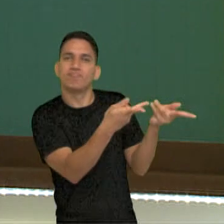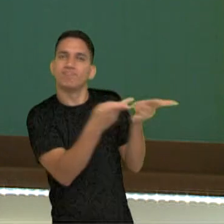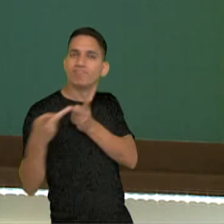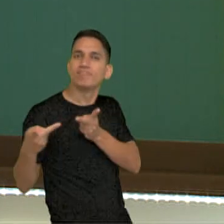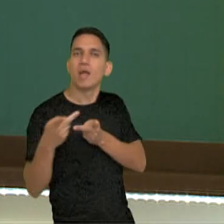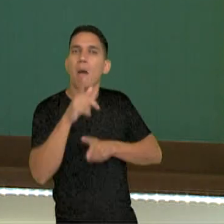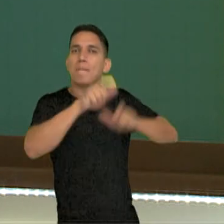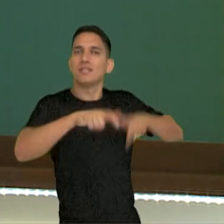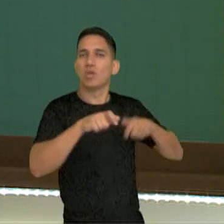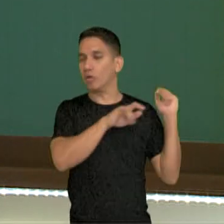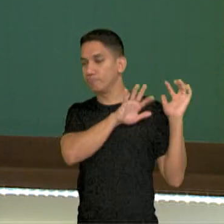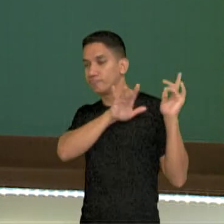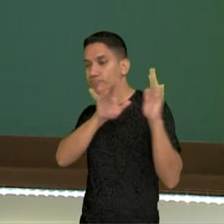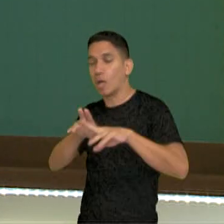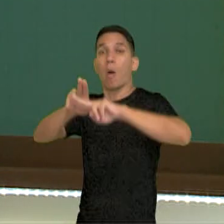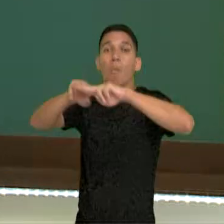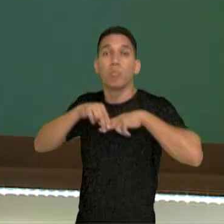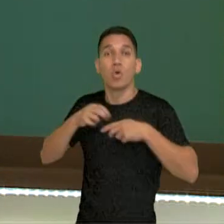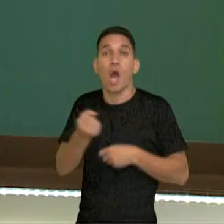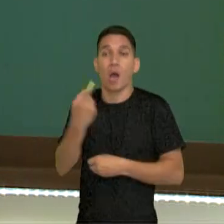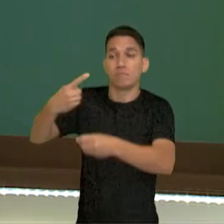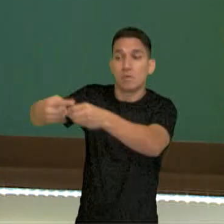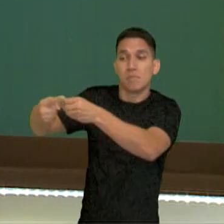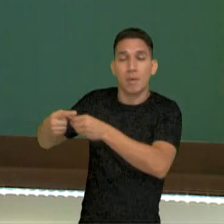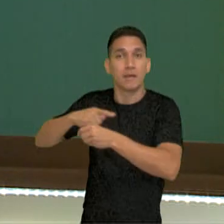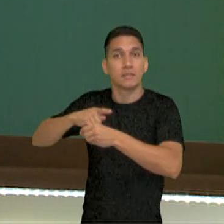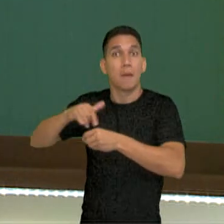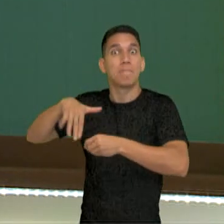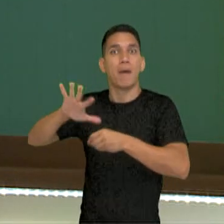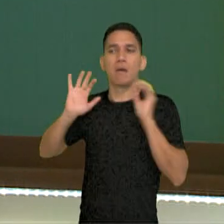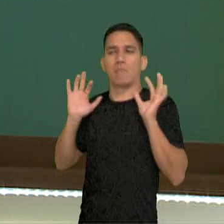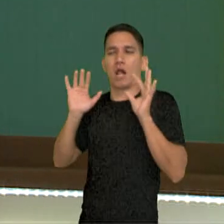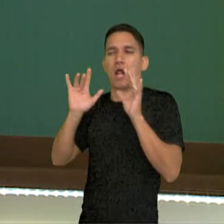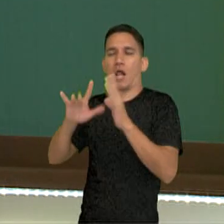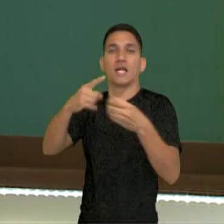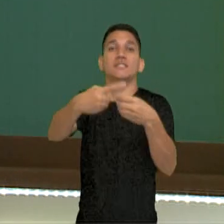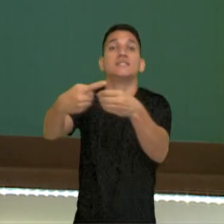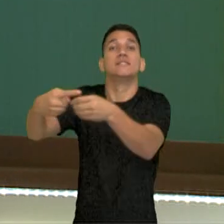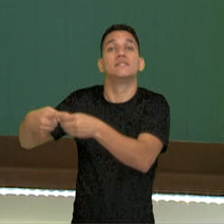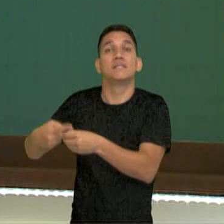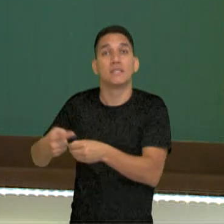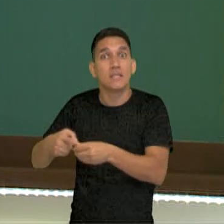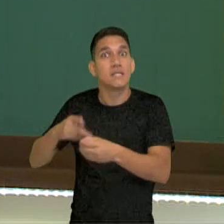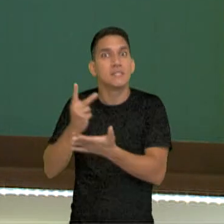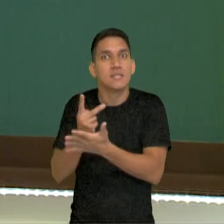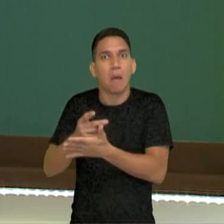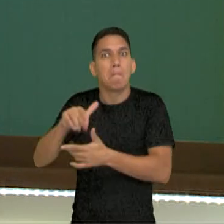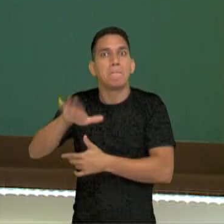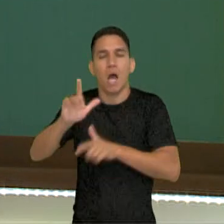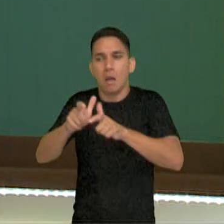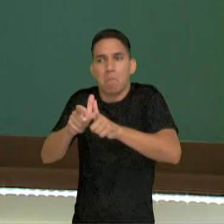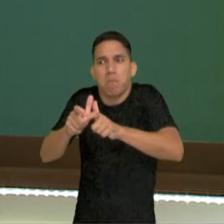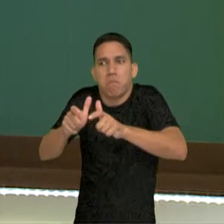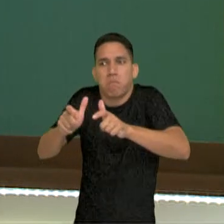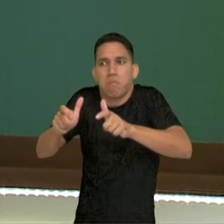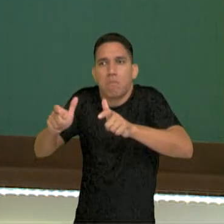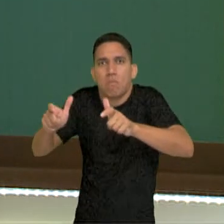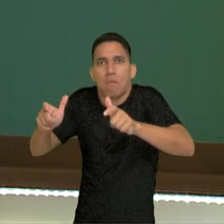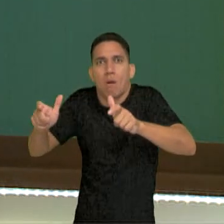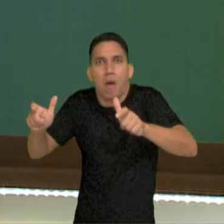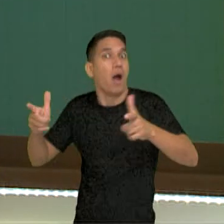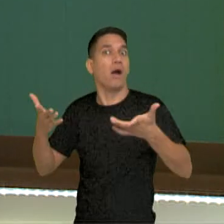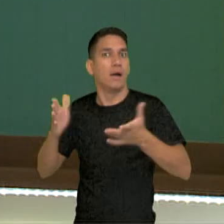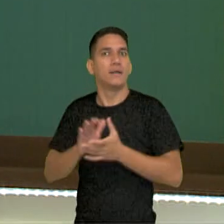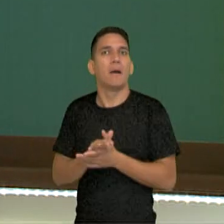isso vai fazer com que a gente tenha áreas com maior concentração, cidades que ficam cada vez maiores em termos